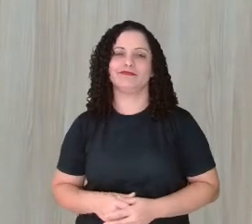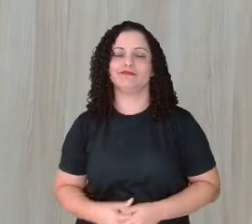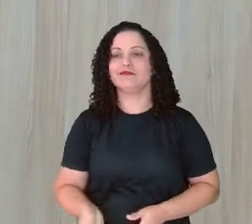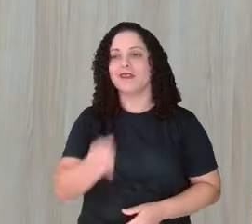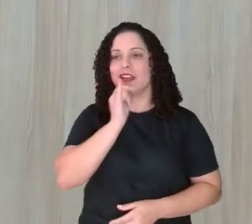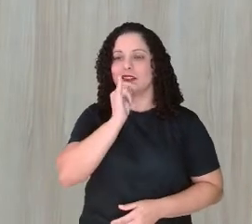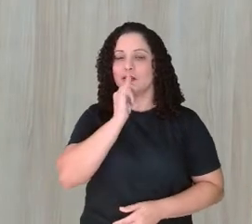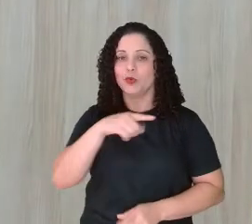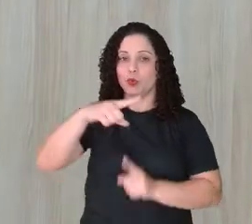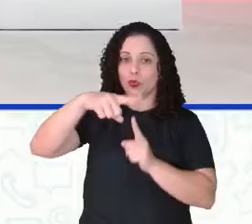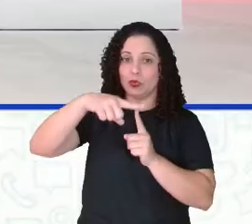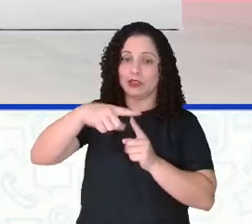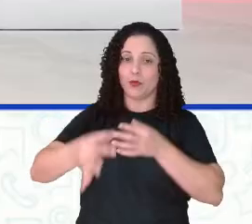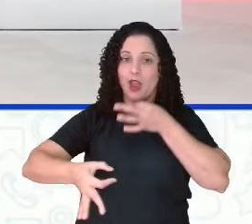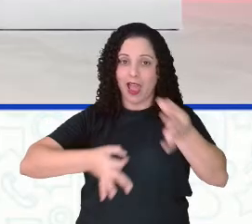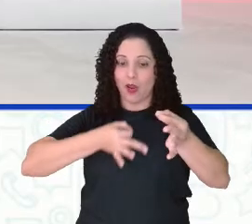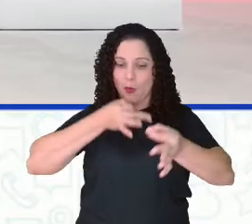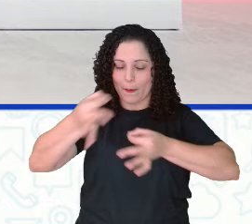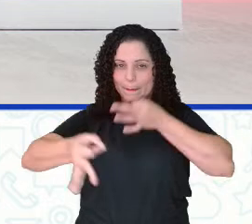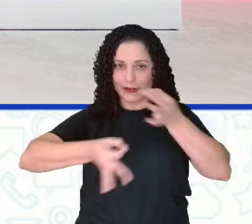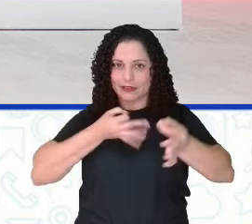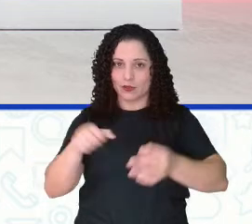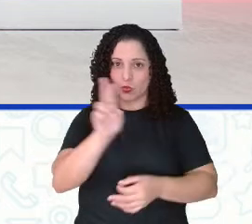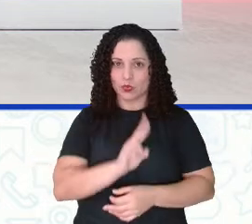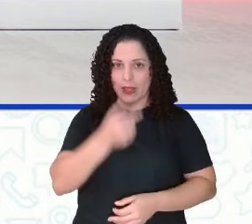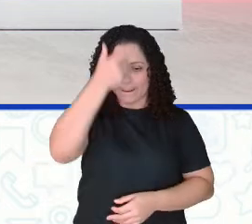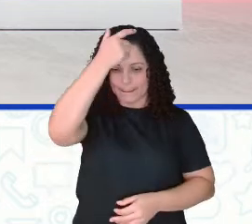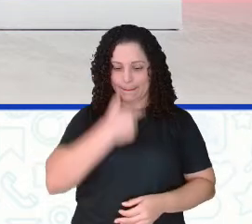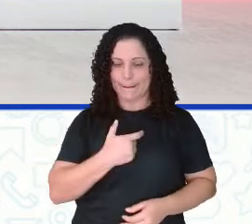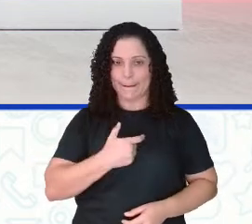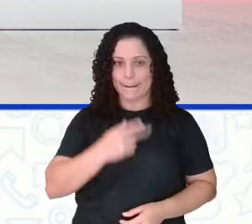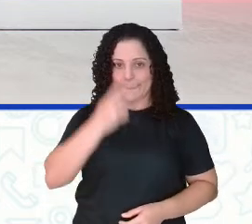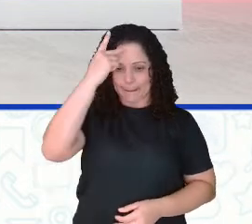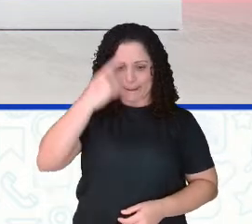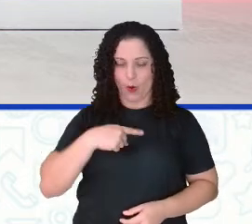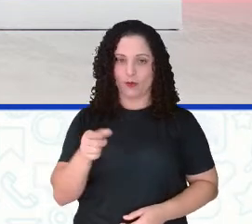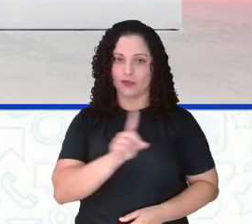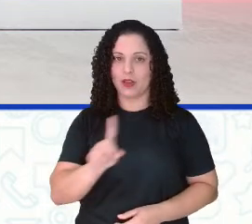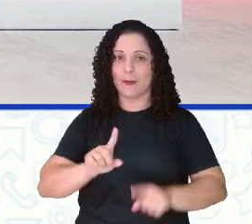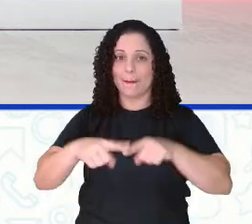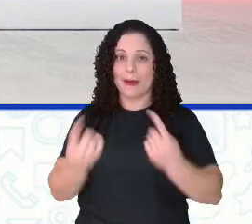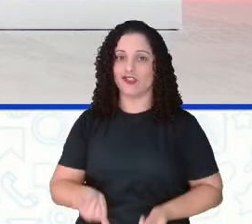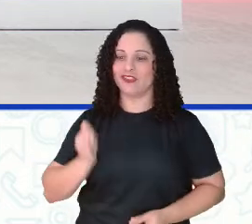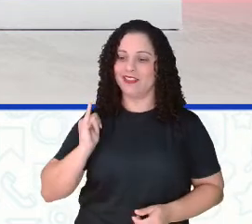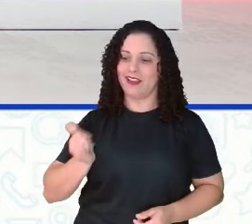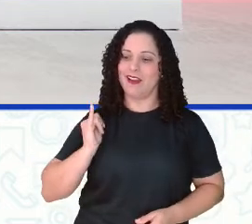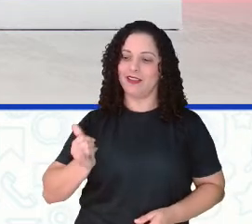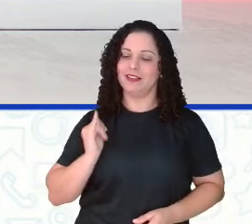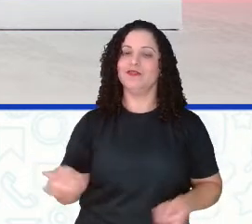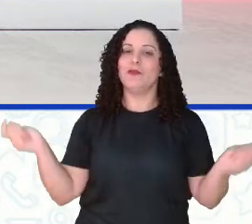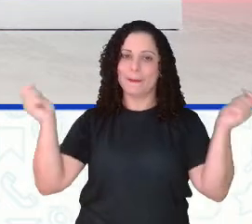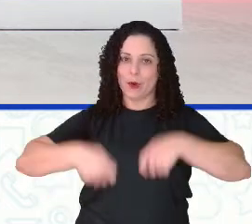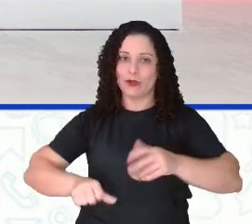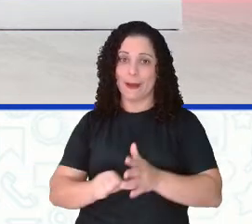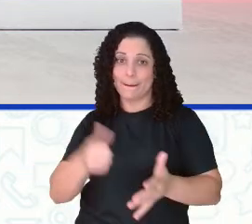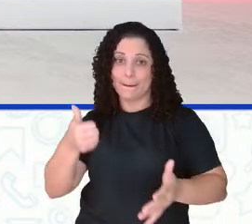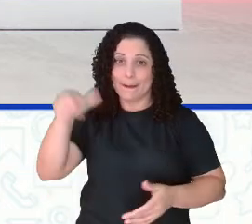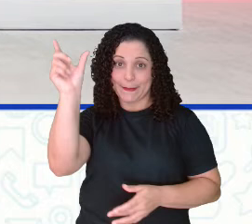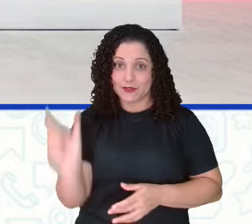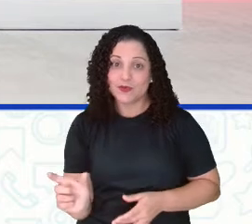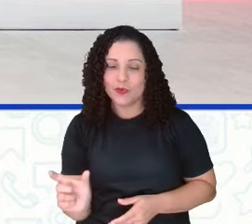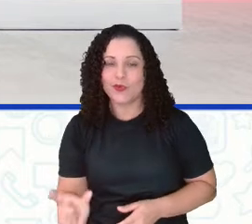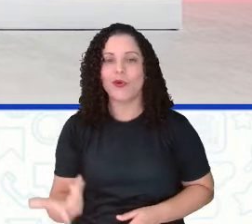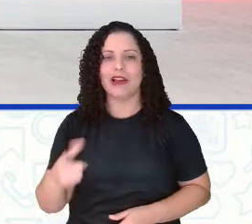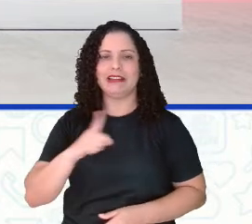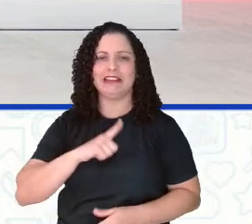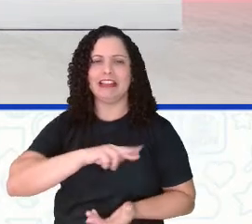tipo argumentativo, a gente não usa a primeira pessoa, mas no relato pessoal, no narrativo, a gente pode usar. E aí eu vi